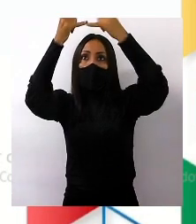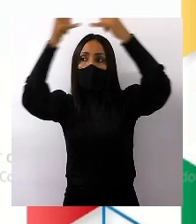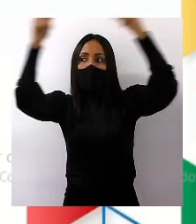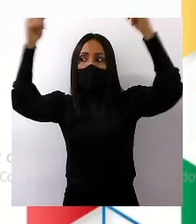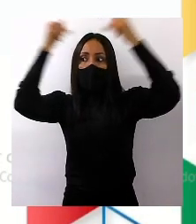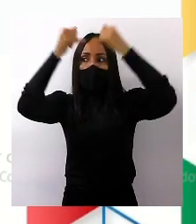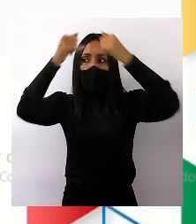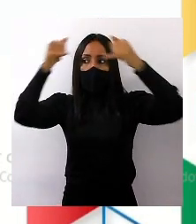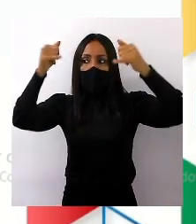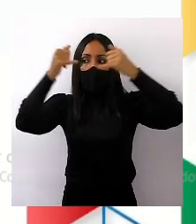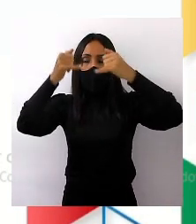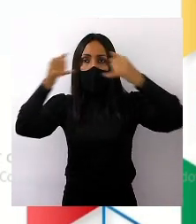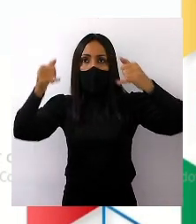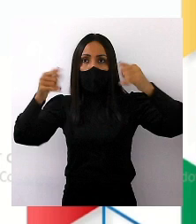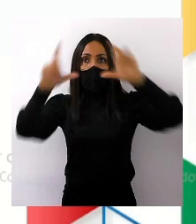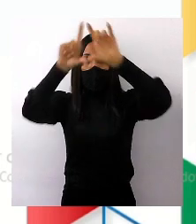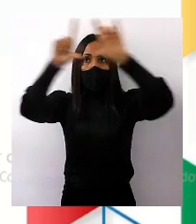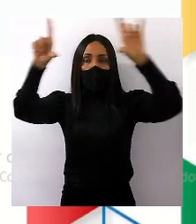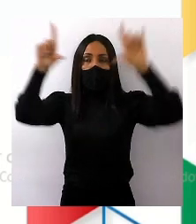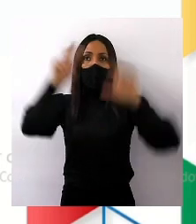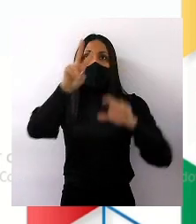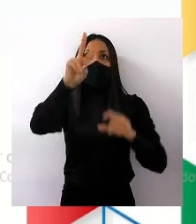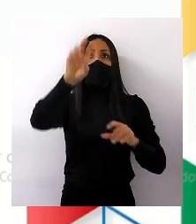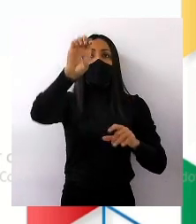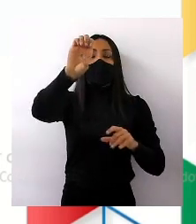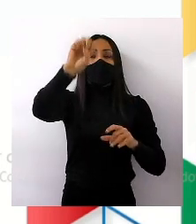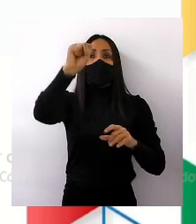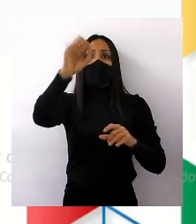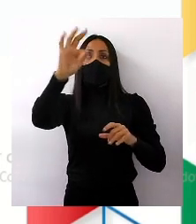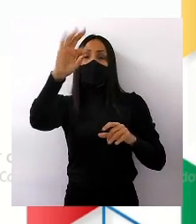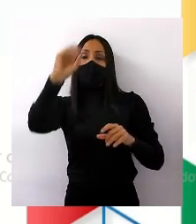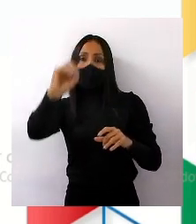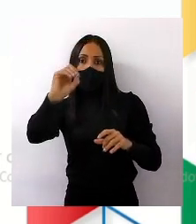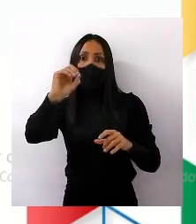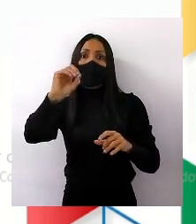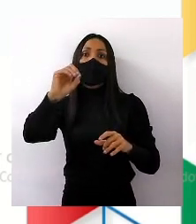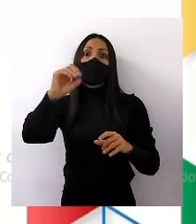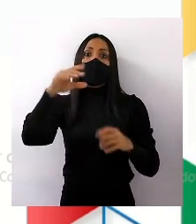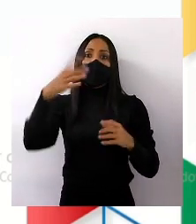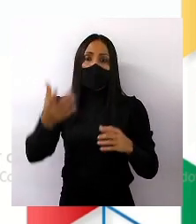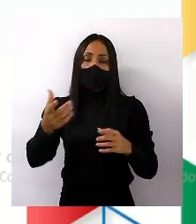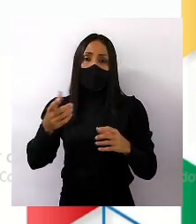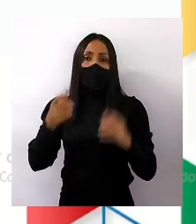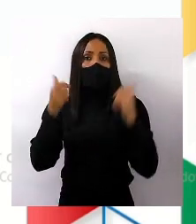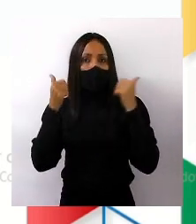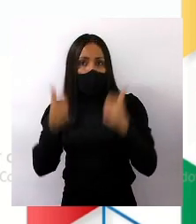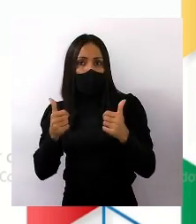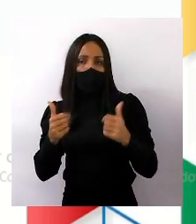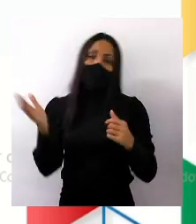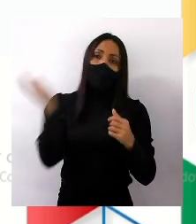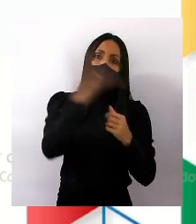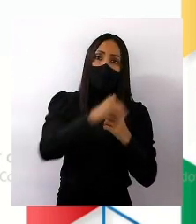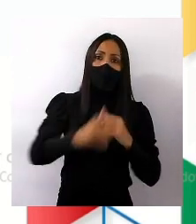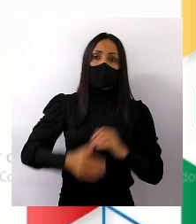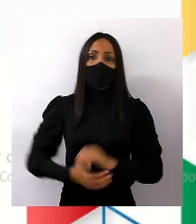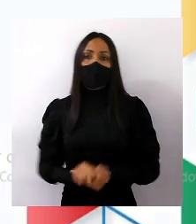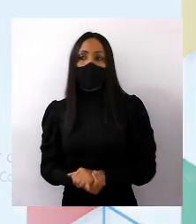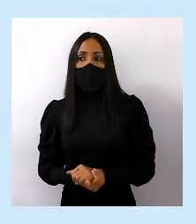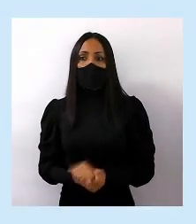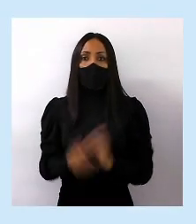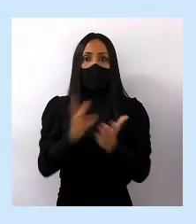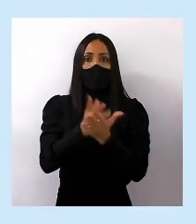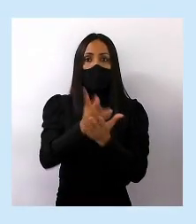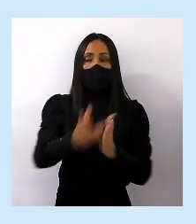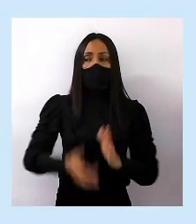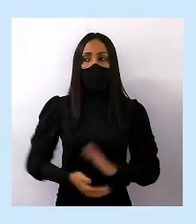de quê? Verso. Versos é o quê? Uma estrofe. Beleza? Vamos embora, seguindo aqui com o nosso